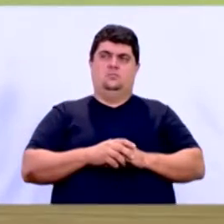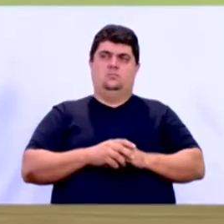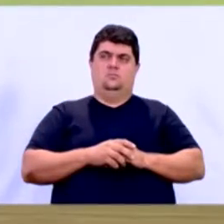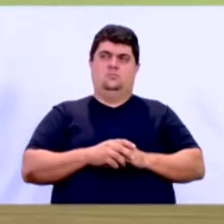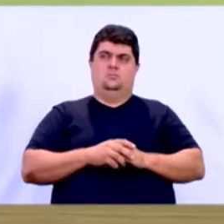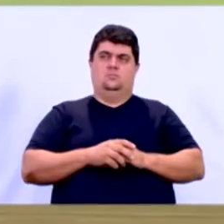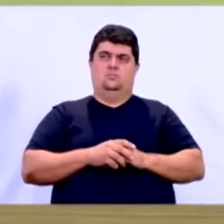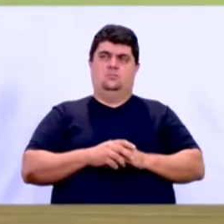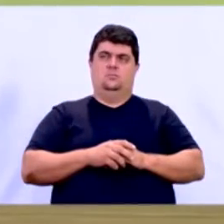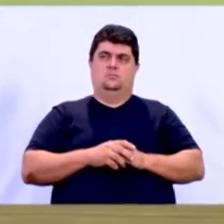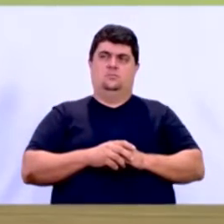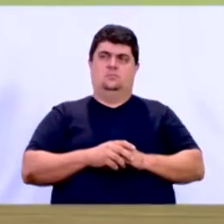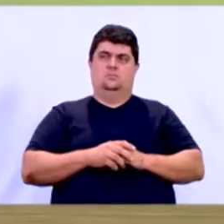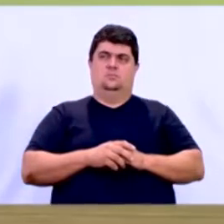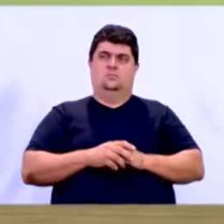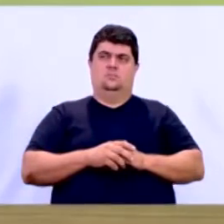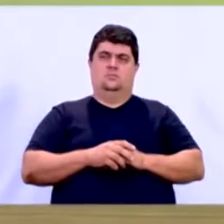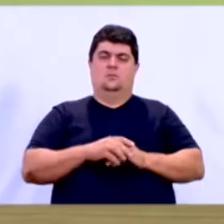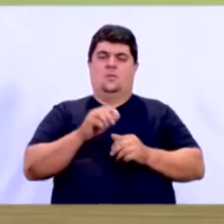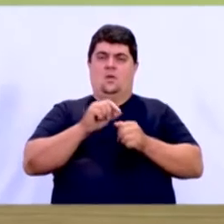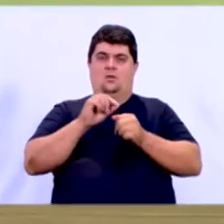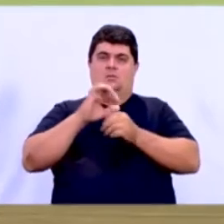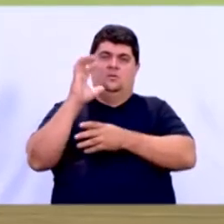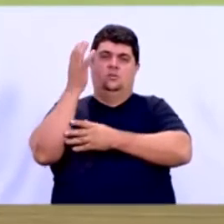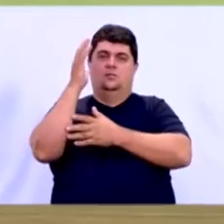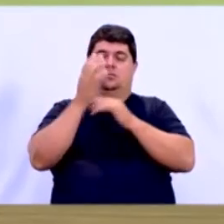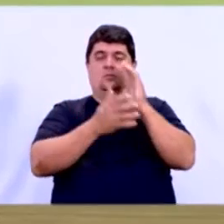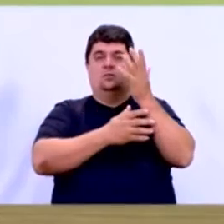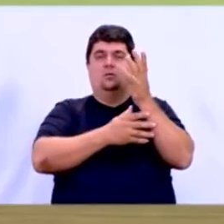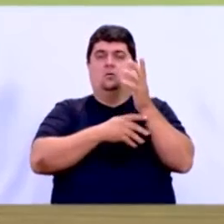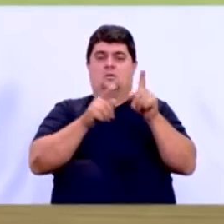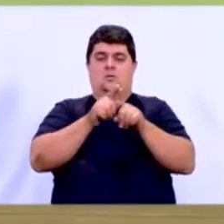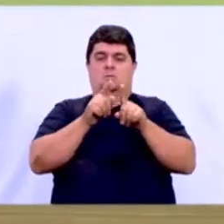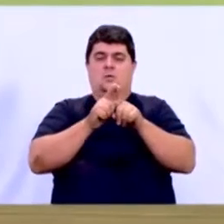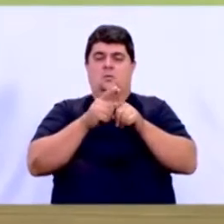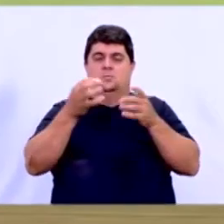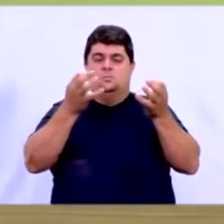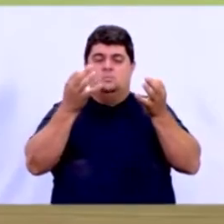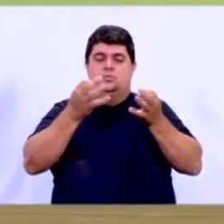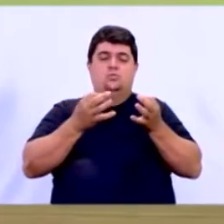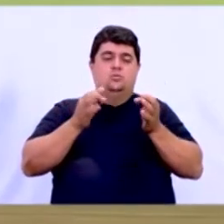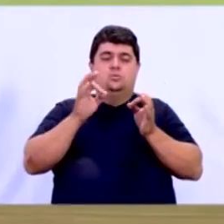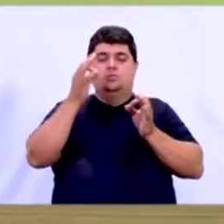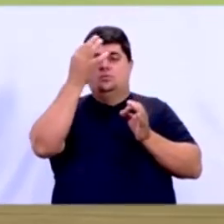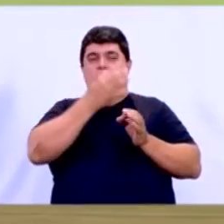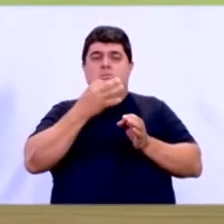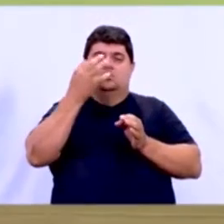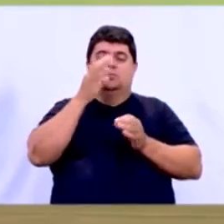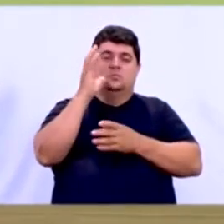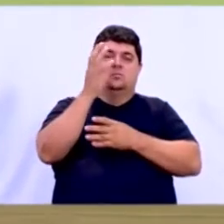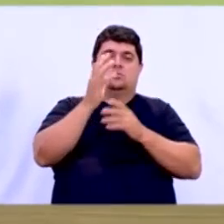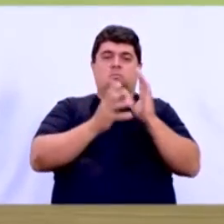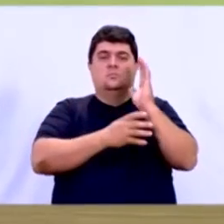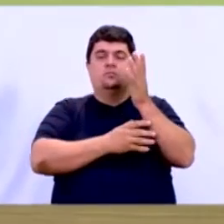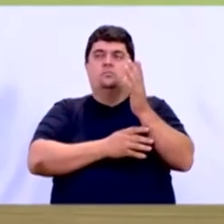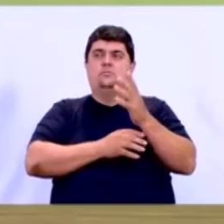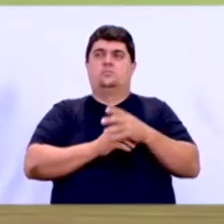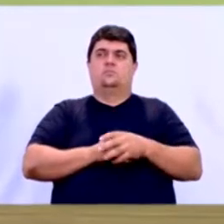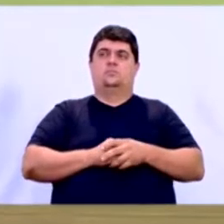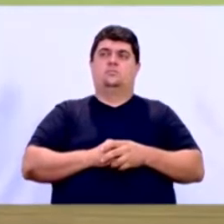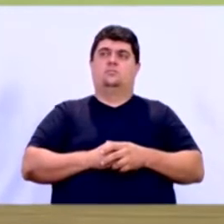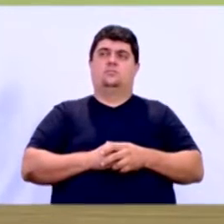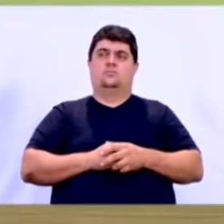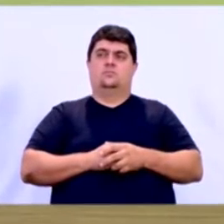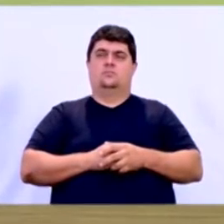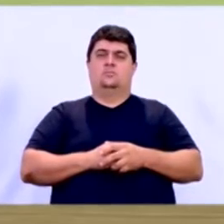as necessidades dos clientes seriam o reflorestamento ou a ornamentação. Né? Reflorestamento de áreas degradadas ou a ornamentação